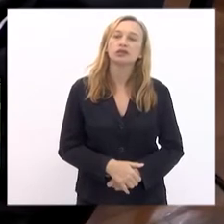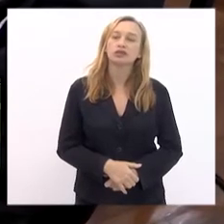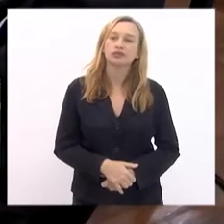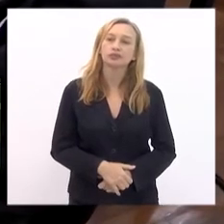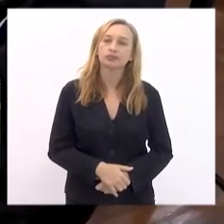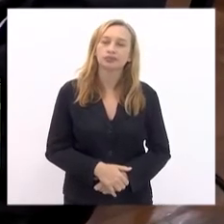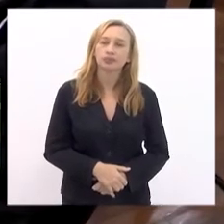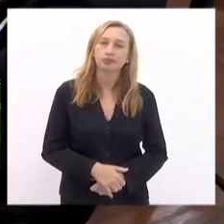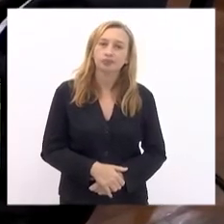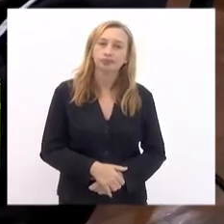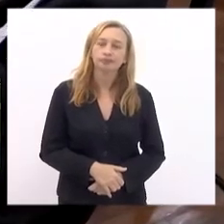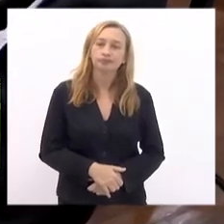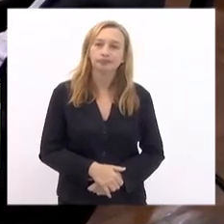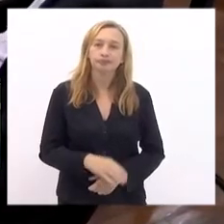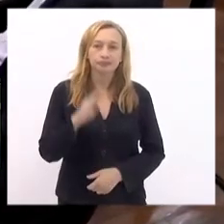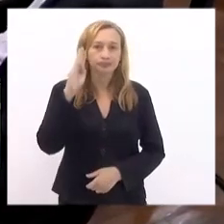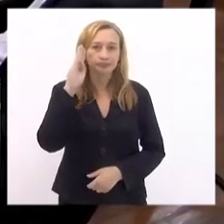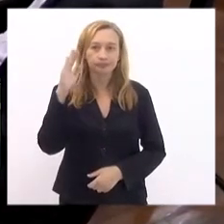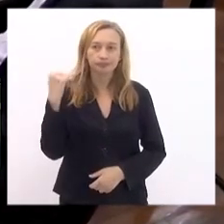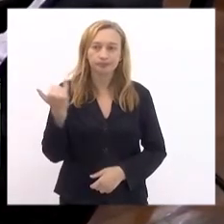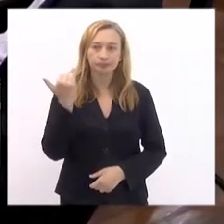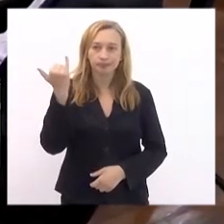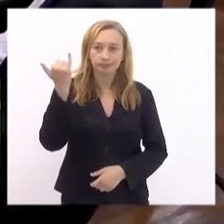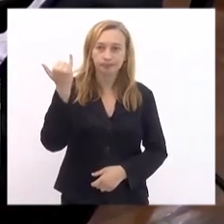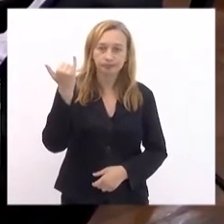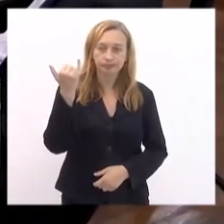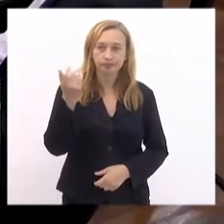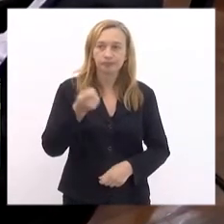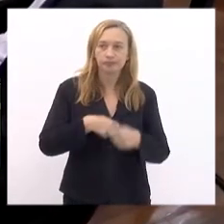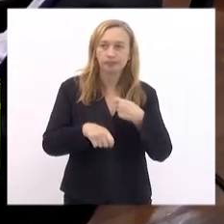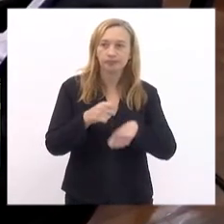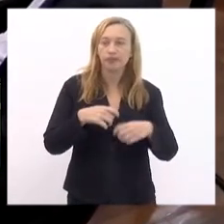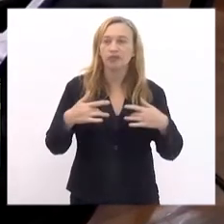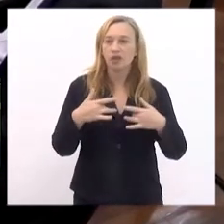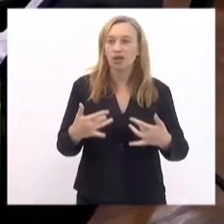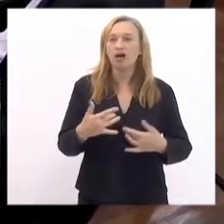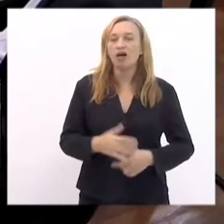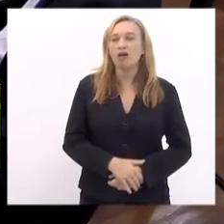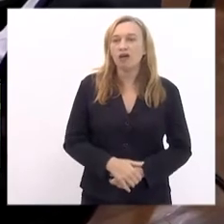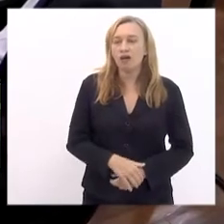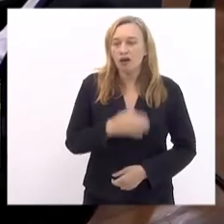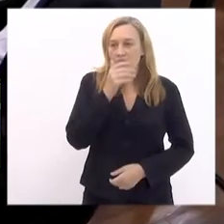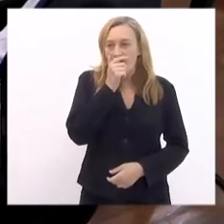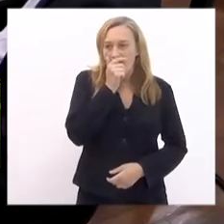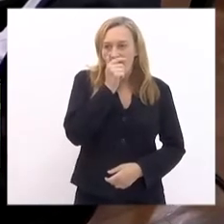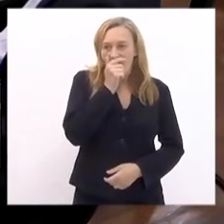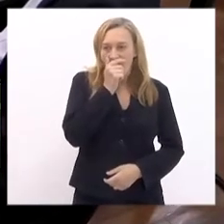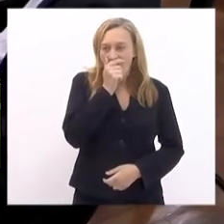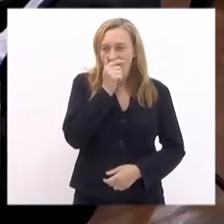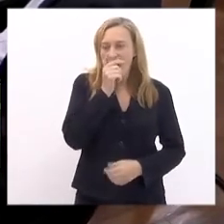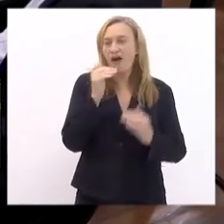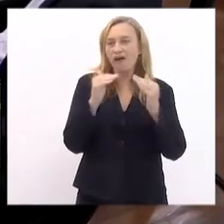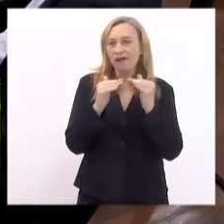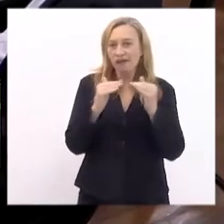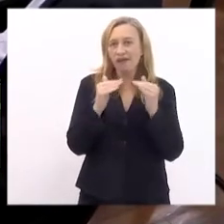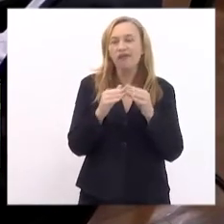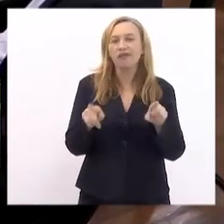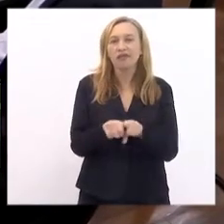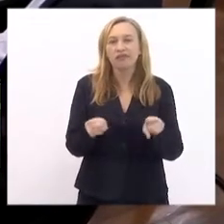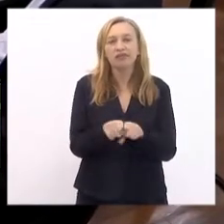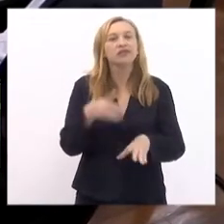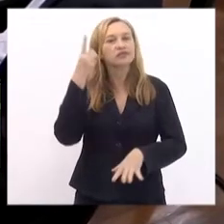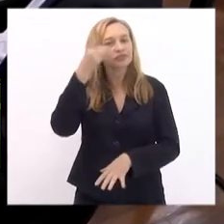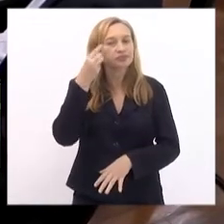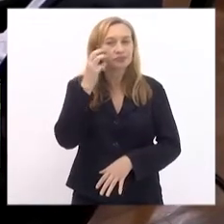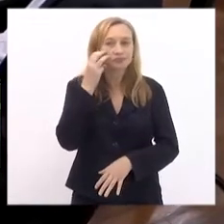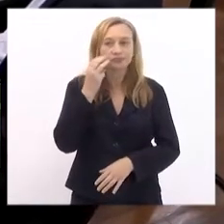É de fundamental importância essa economia solidária e concordo também com o deputado